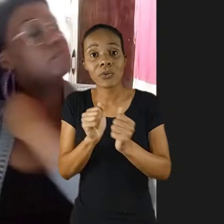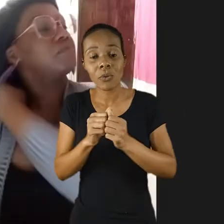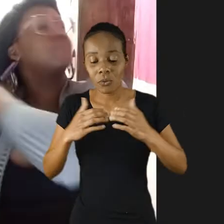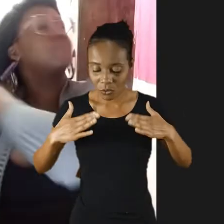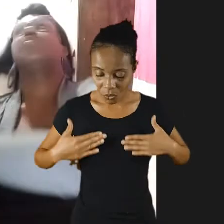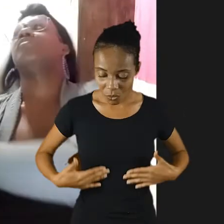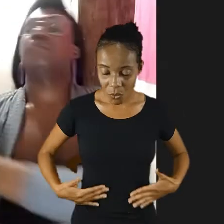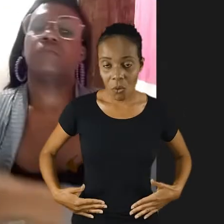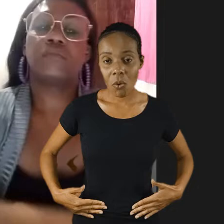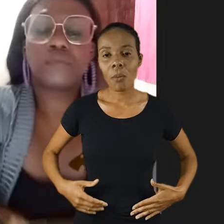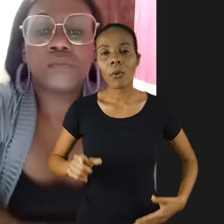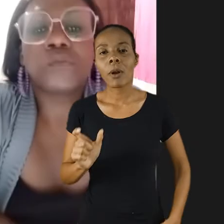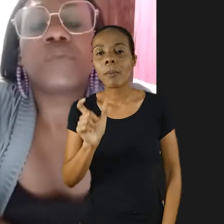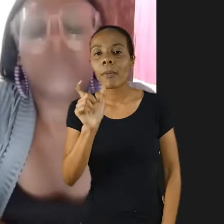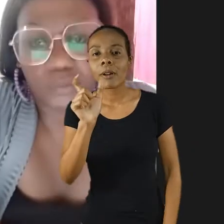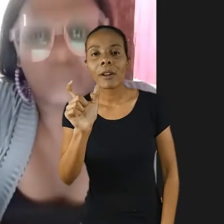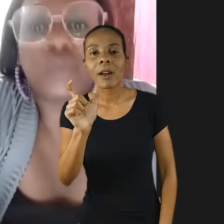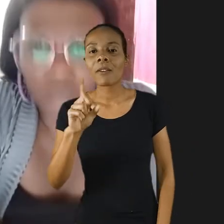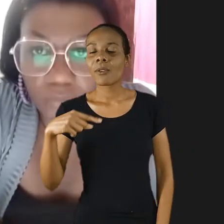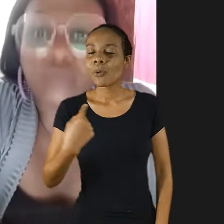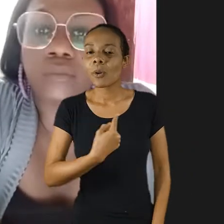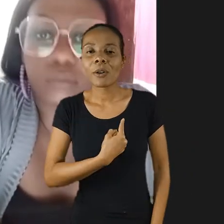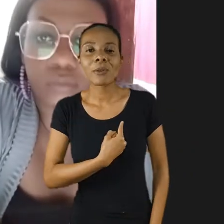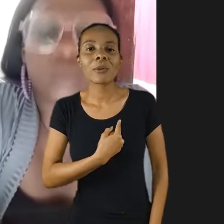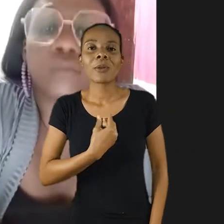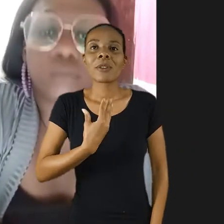nossas existências, com essa sobrevivência,